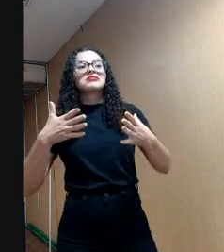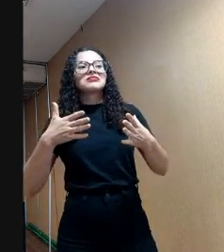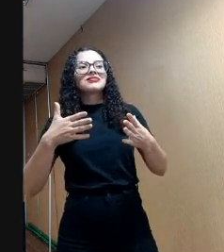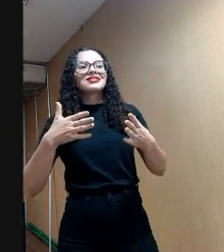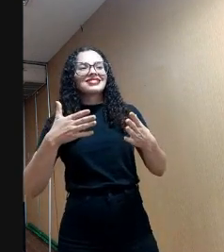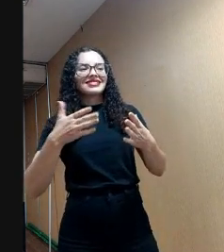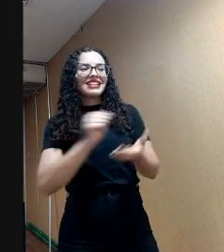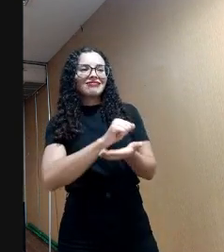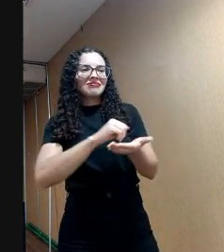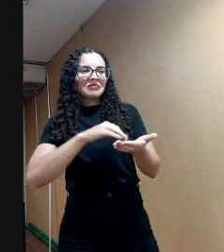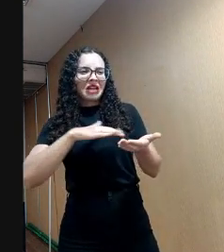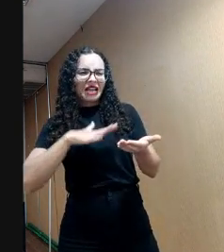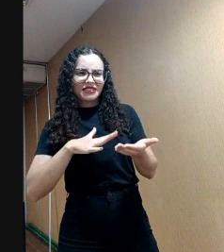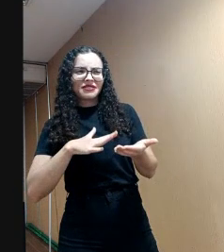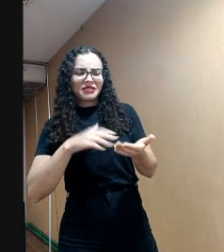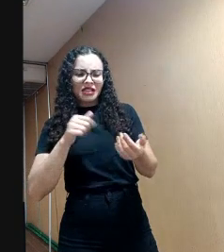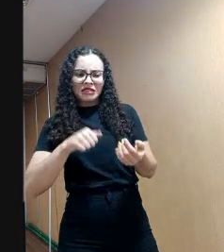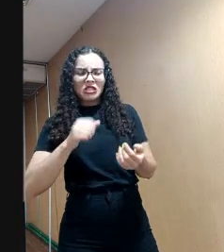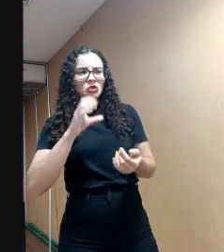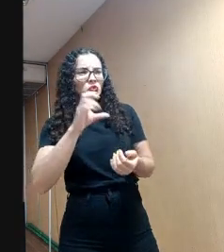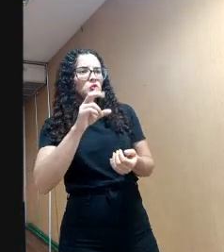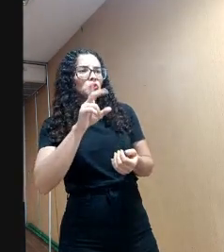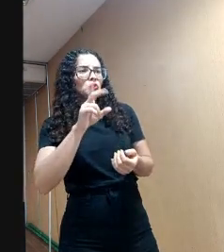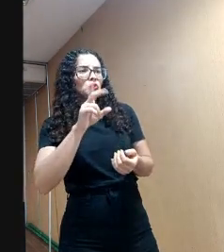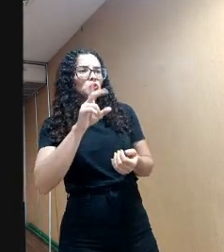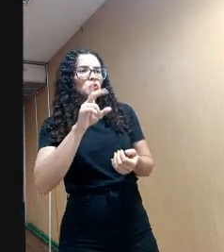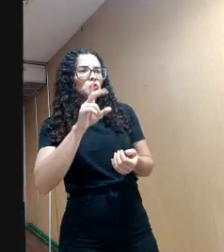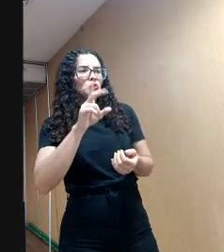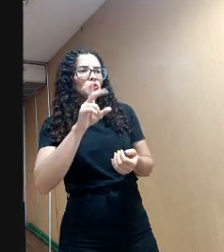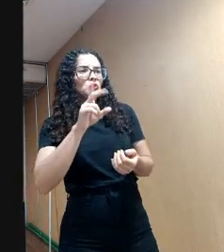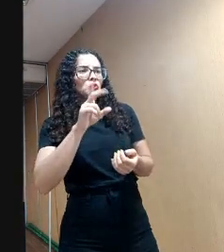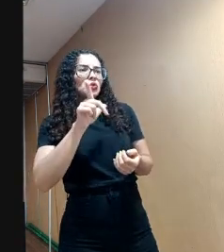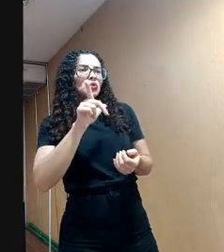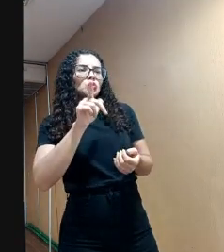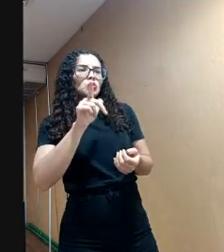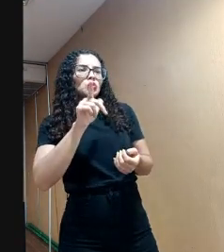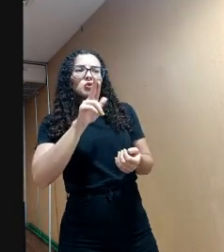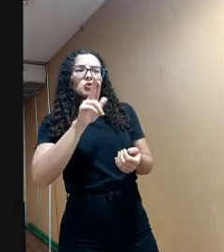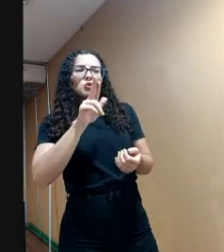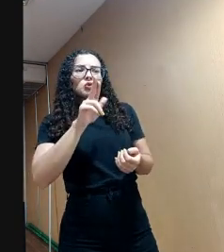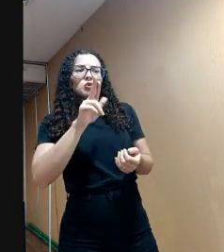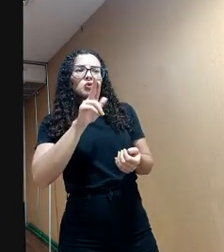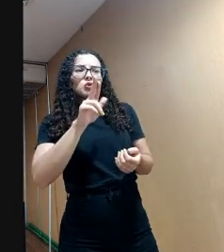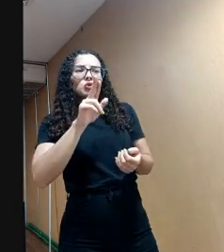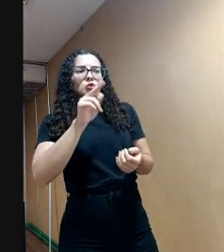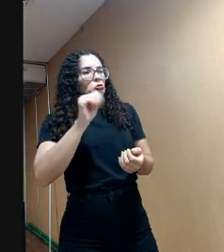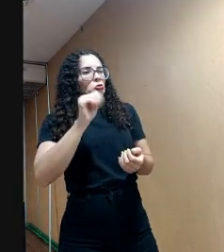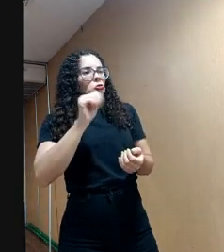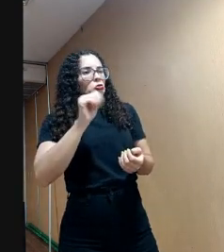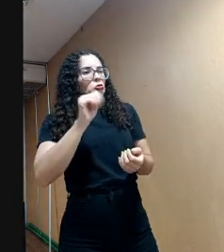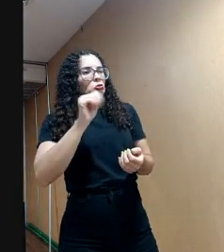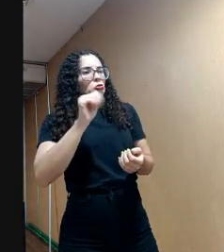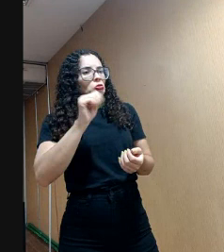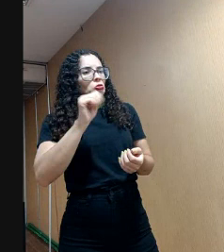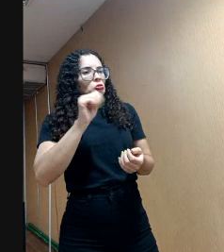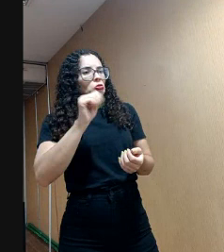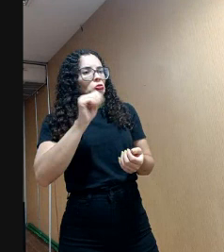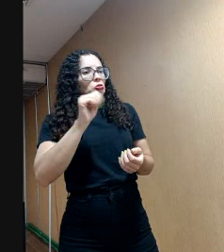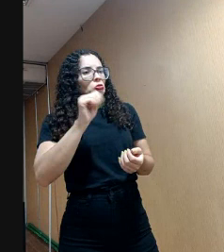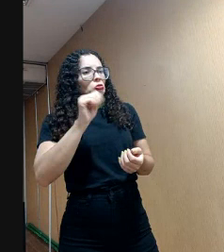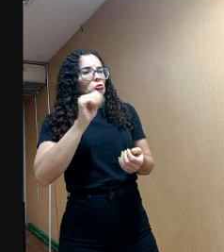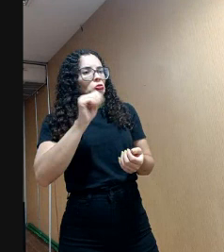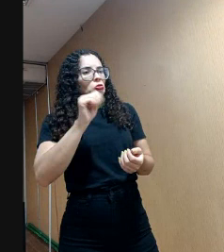as atividades realizadas pelos clubes acadêmicos já atendem às áreas de ensino, pesquisa e extensão. E o clube de matemática